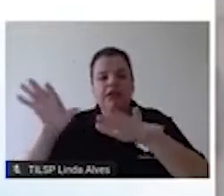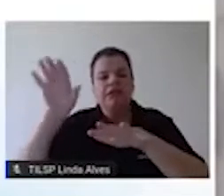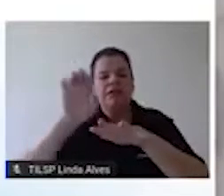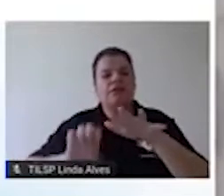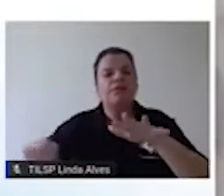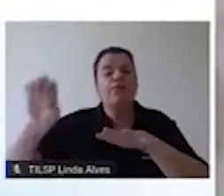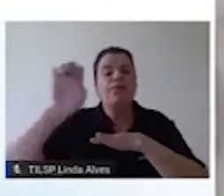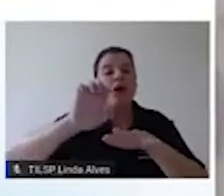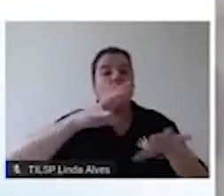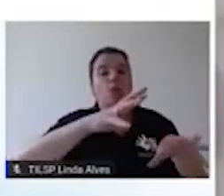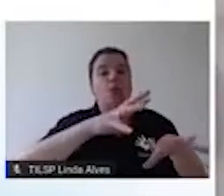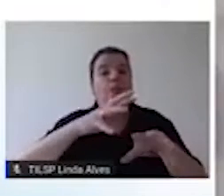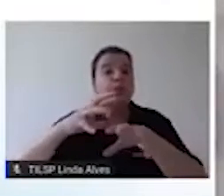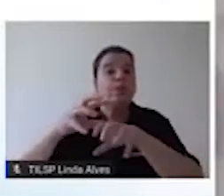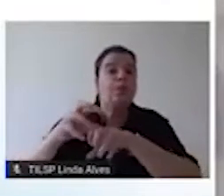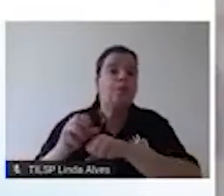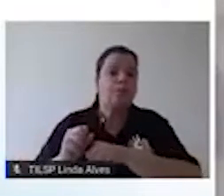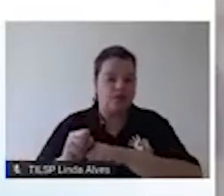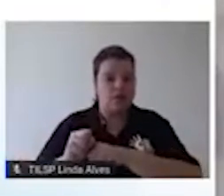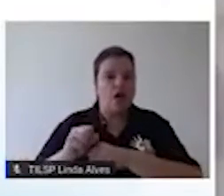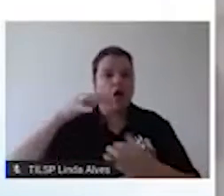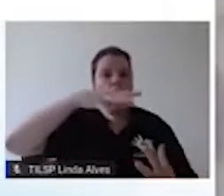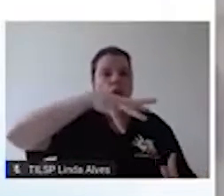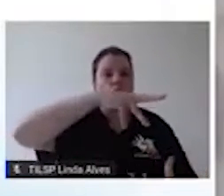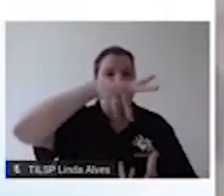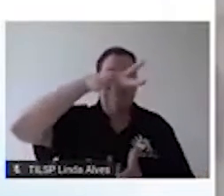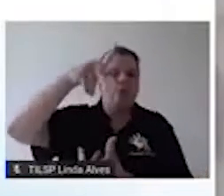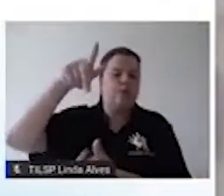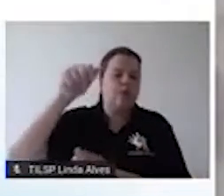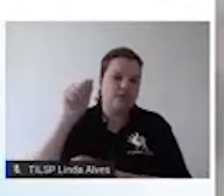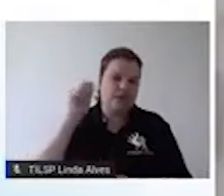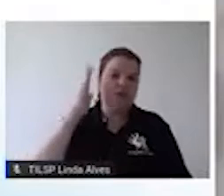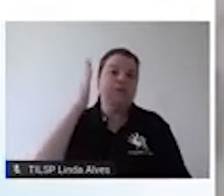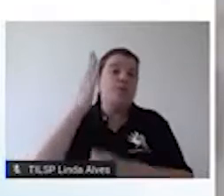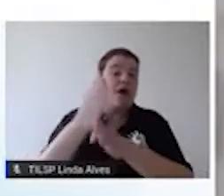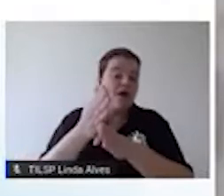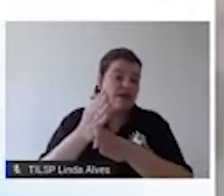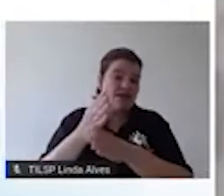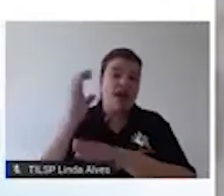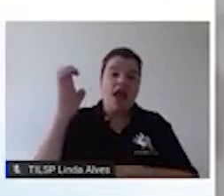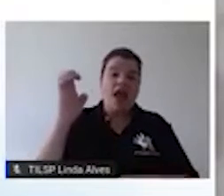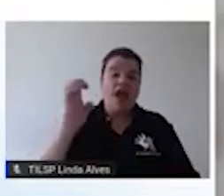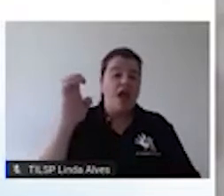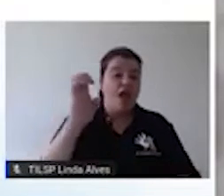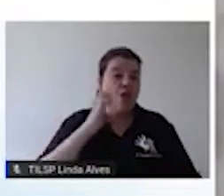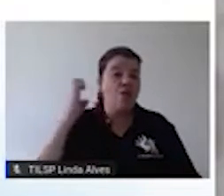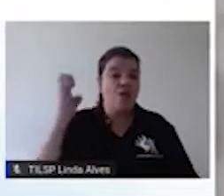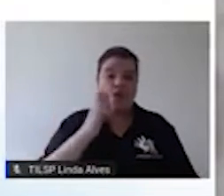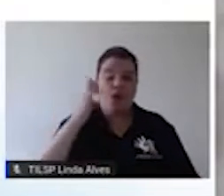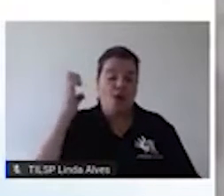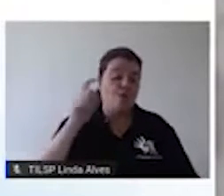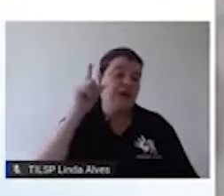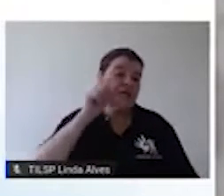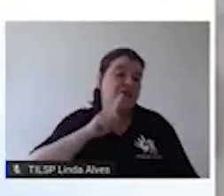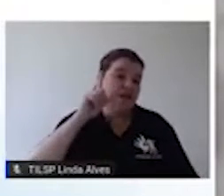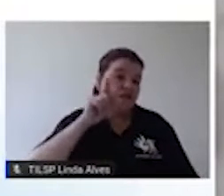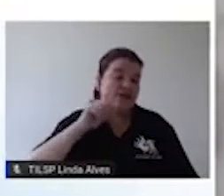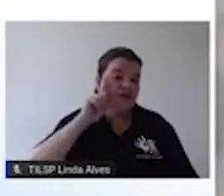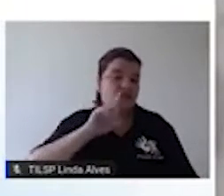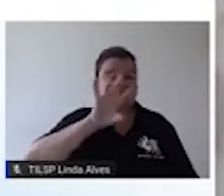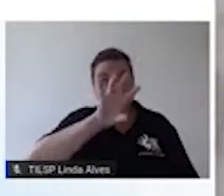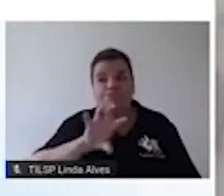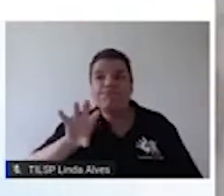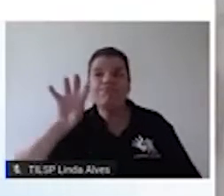digamos, adquiriu a sua globalidade quando chegou na Europa e nos Estados Unidos, não é? Como sempre, o hemisfério